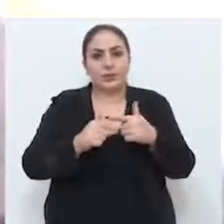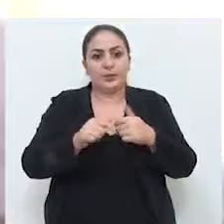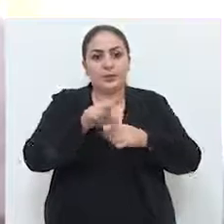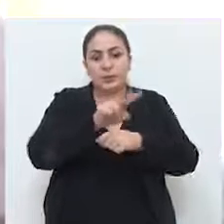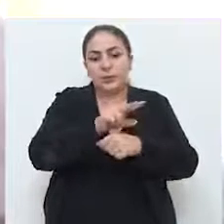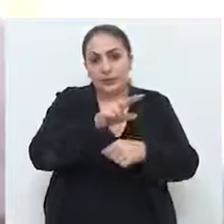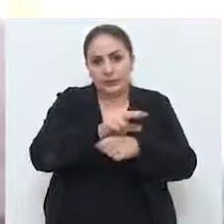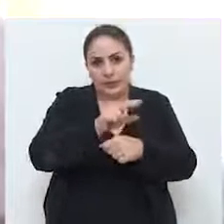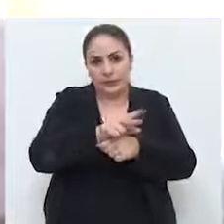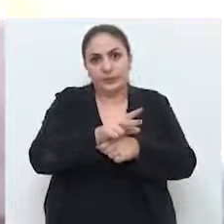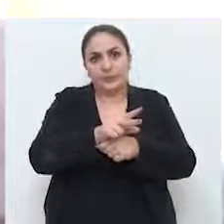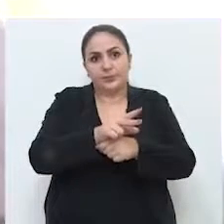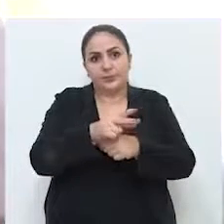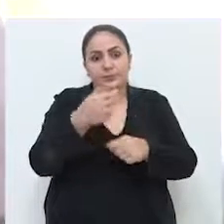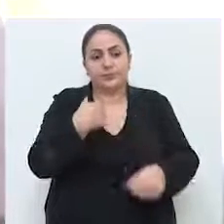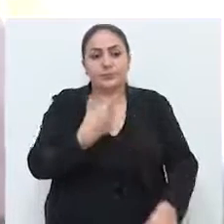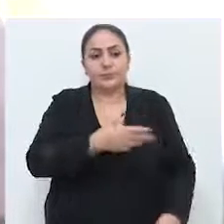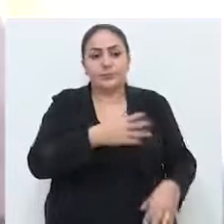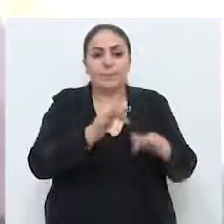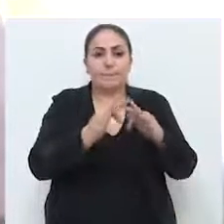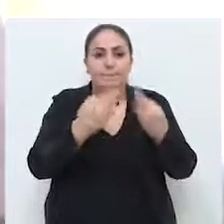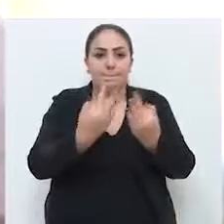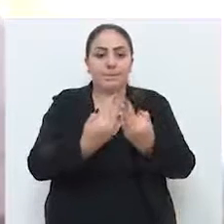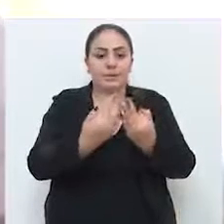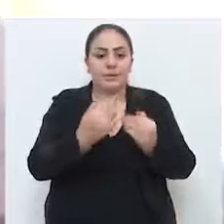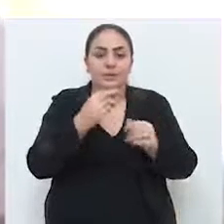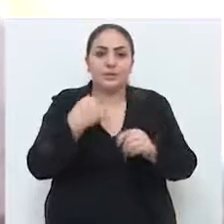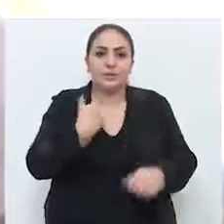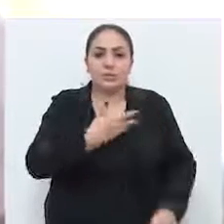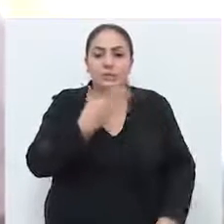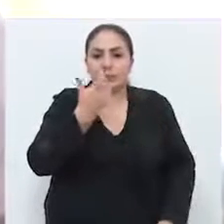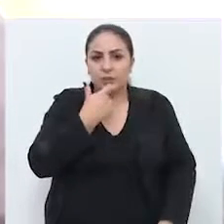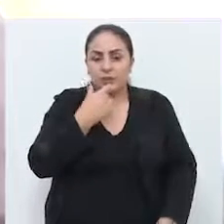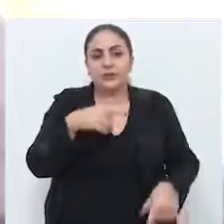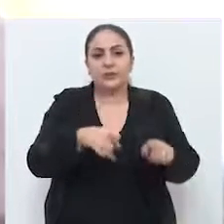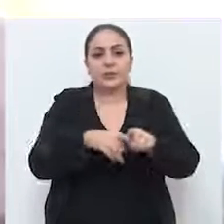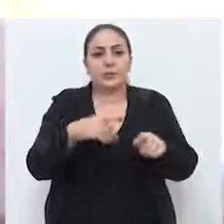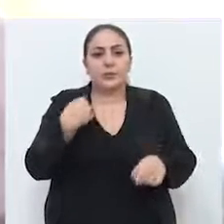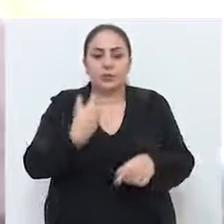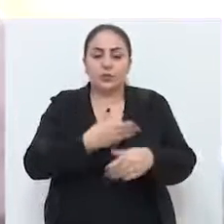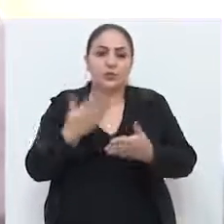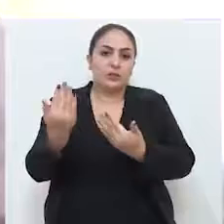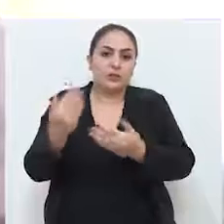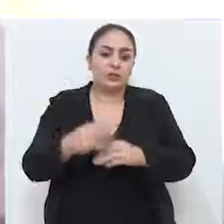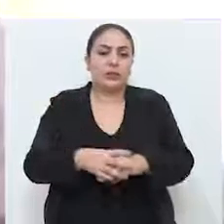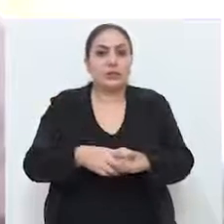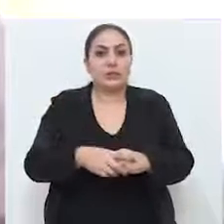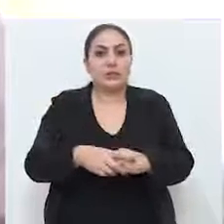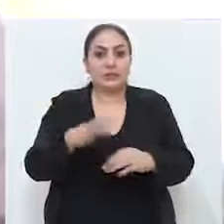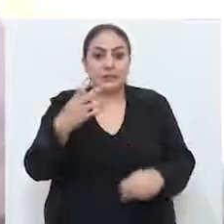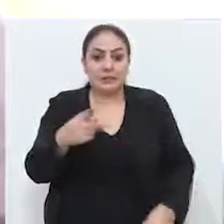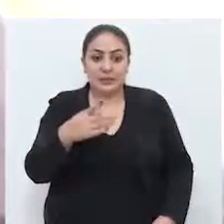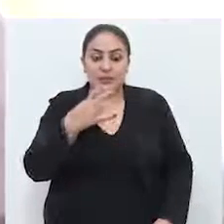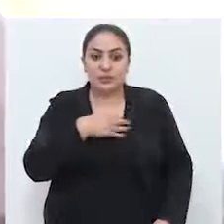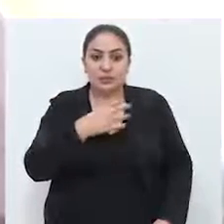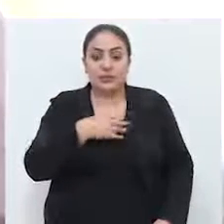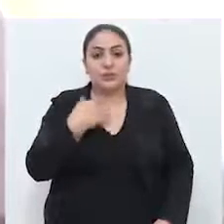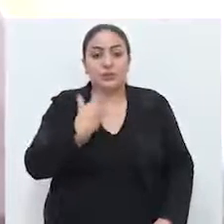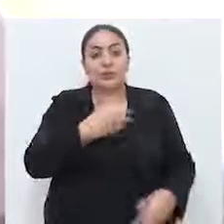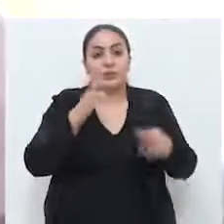serviço preventivo a nossas famílias, a nossas crianças e a nossos adolescentes.